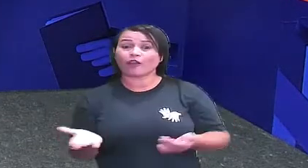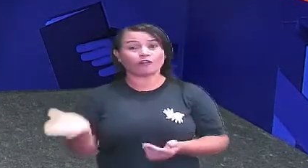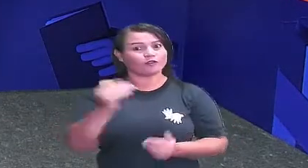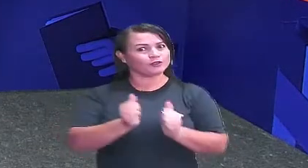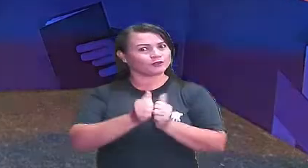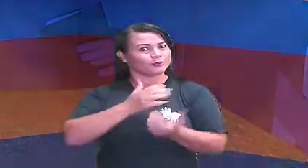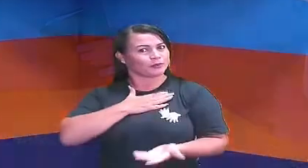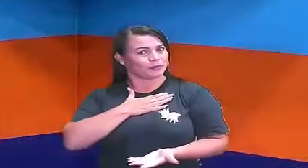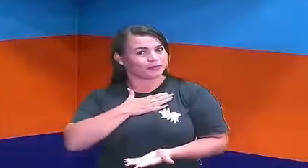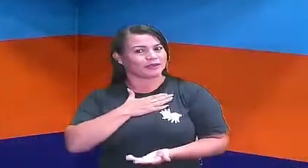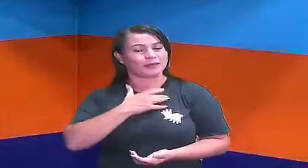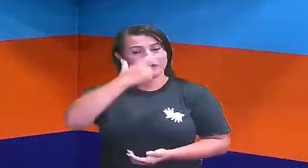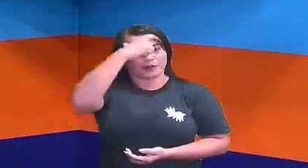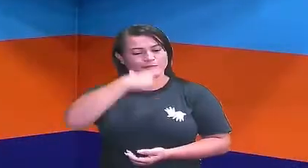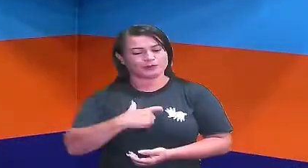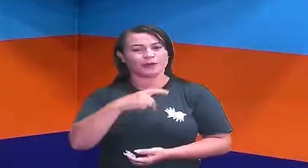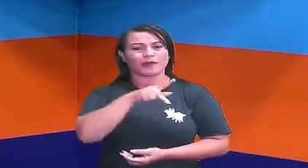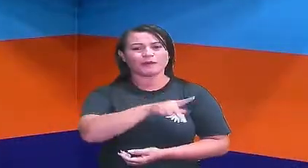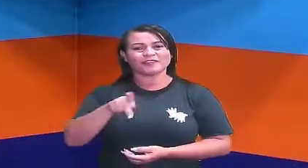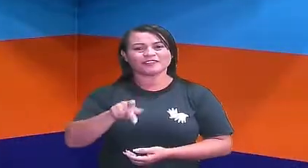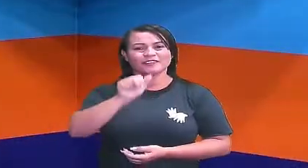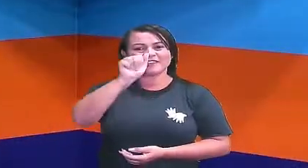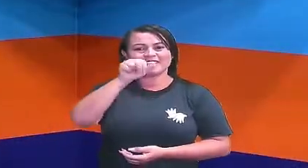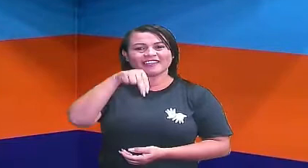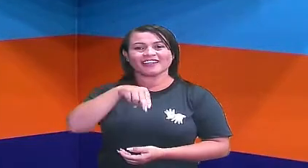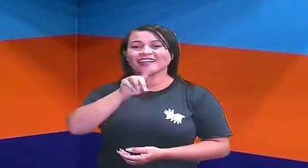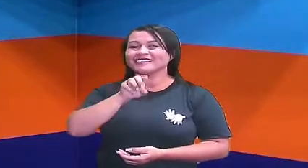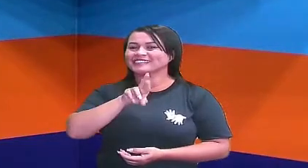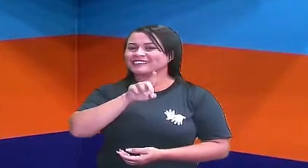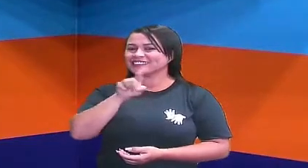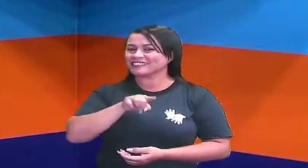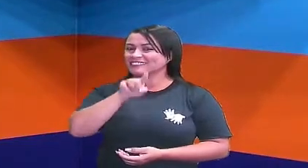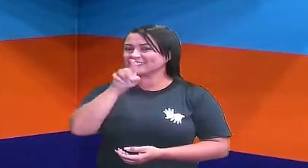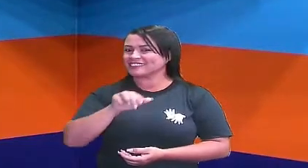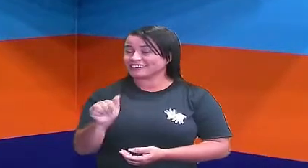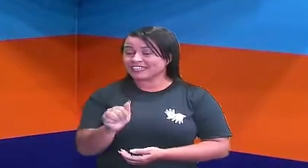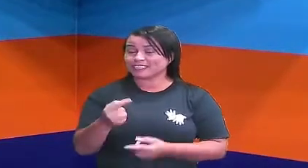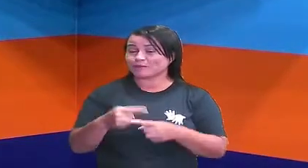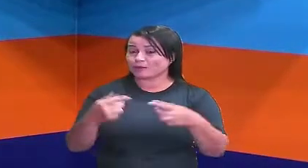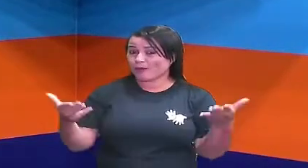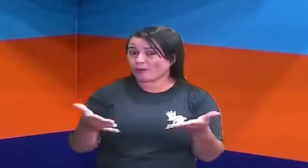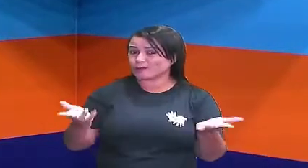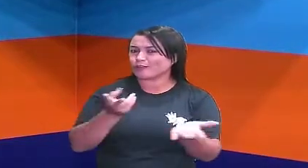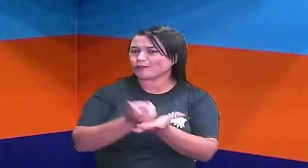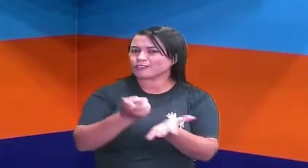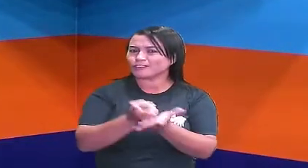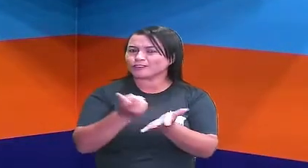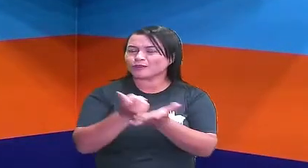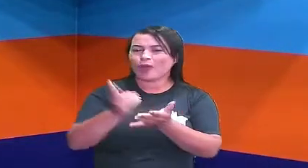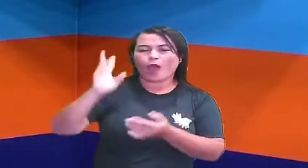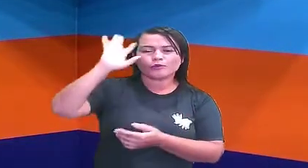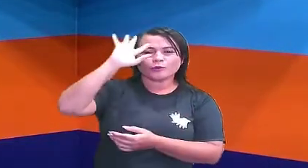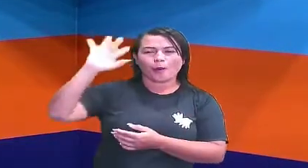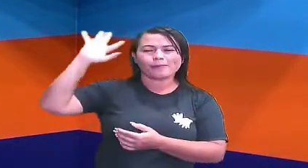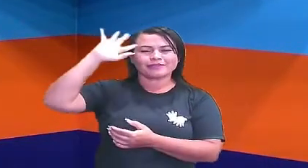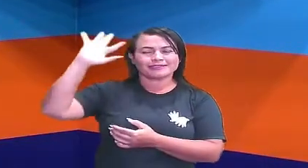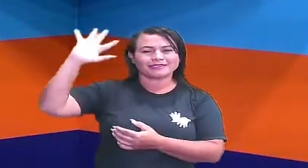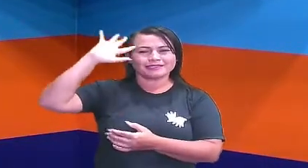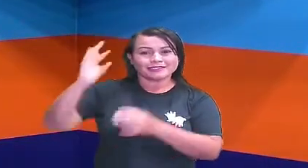vem comigo, Andresa Sacramento, porque hoje eu quero continuar desvendando os mistérios